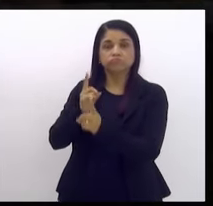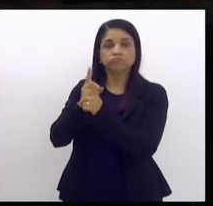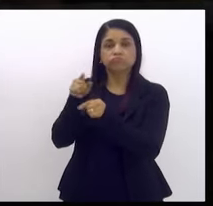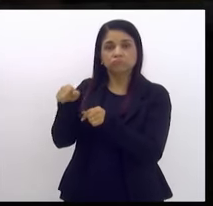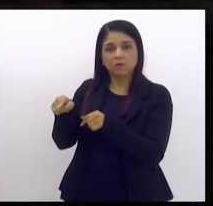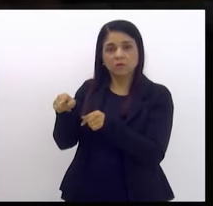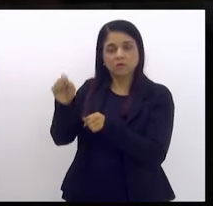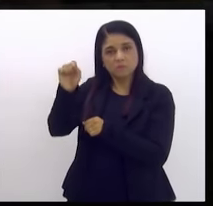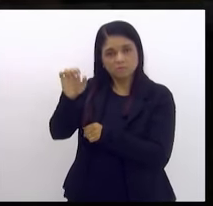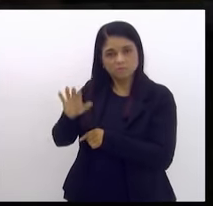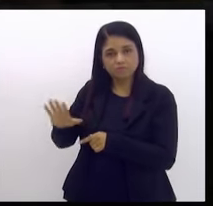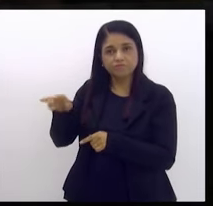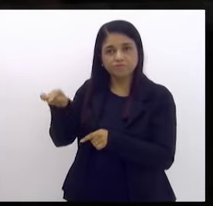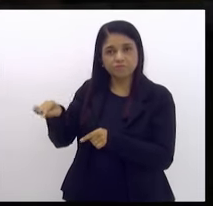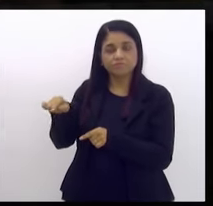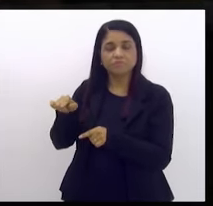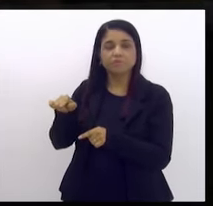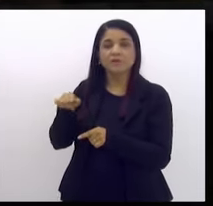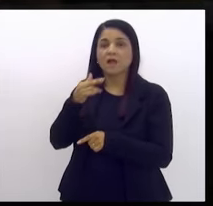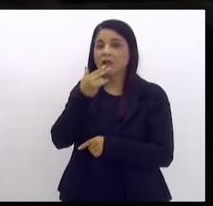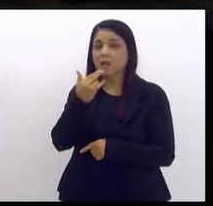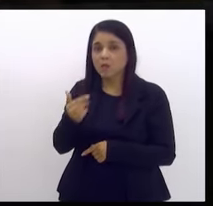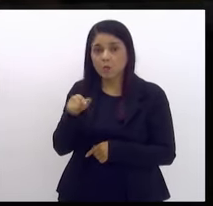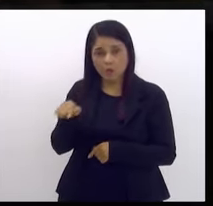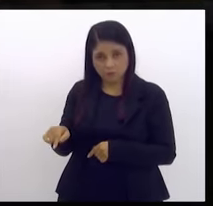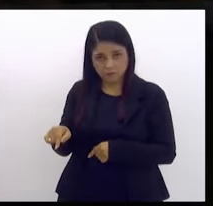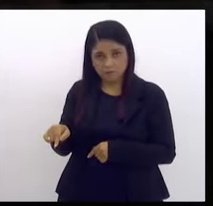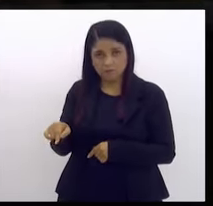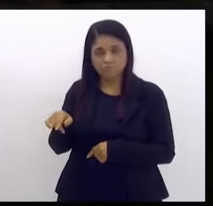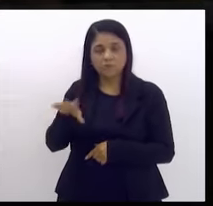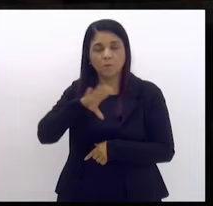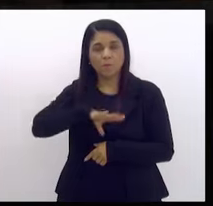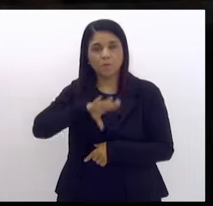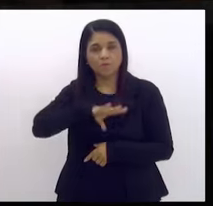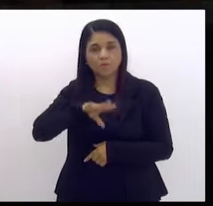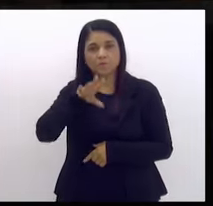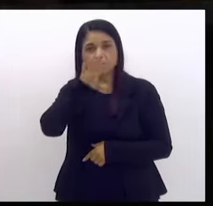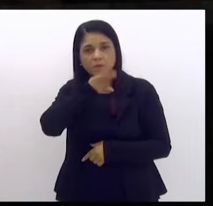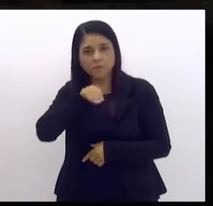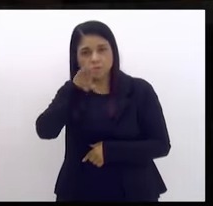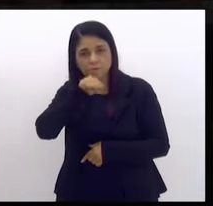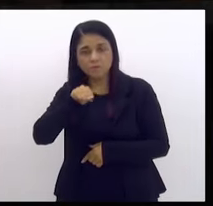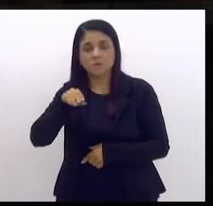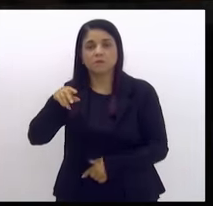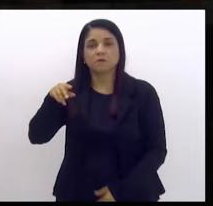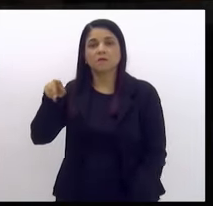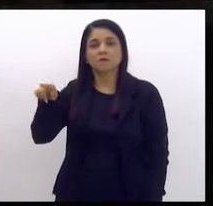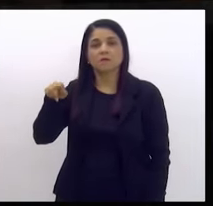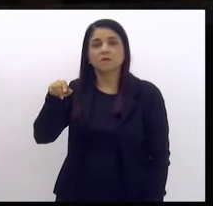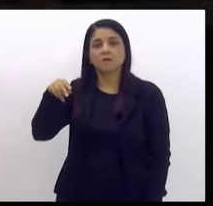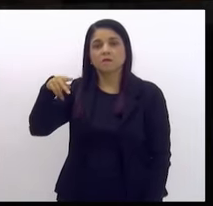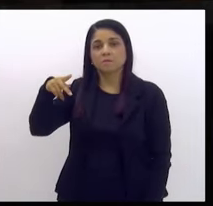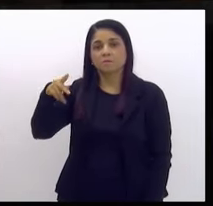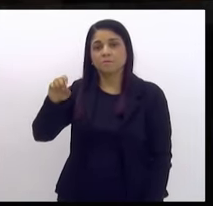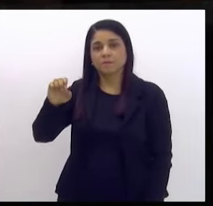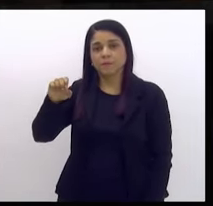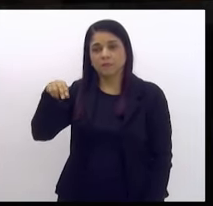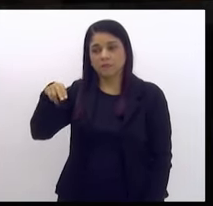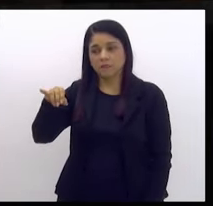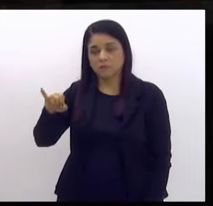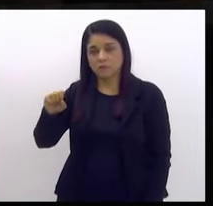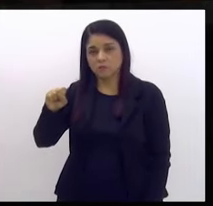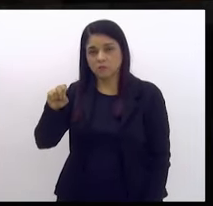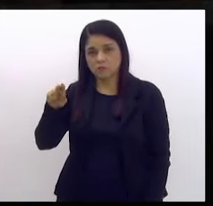a língua ou a proto-língua que deu origem à língua falada na Península Ibérica e, mais posteriormente,